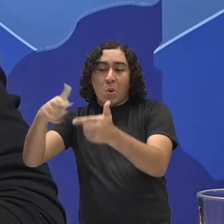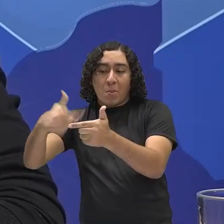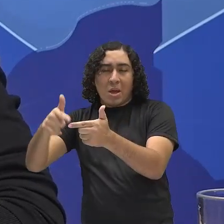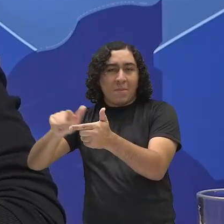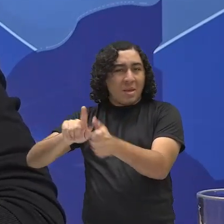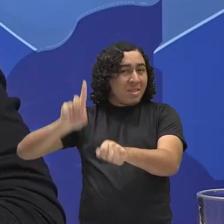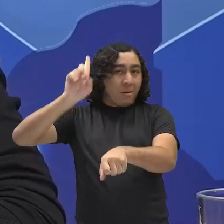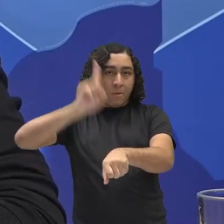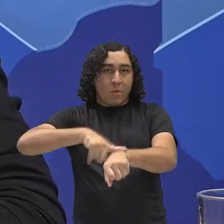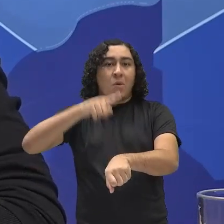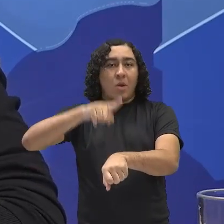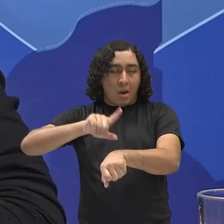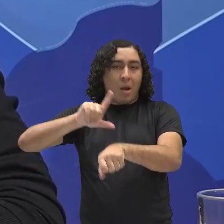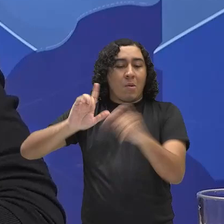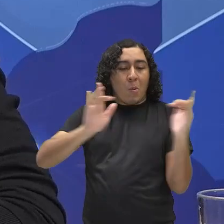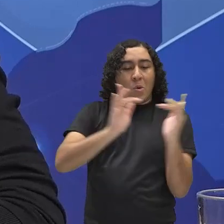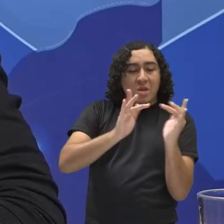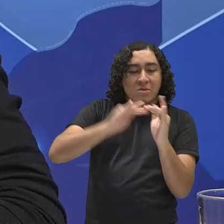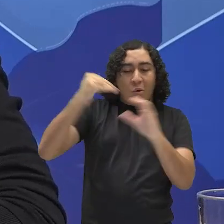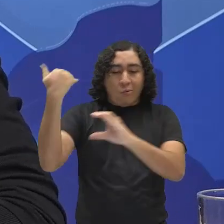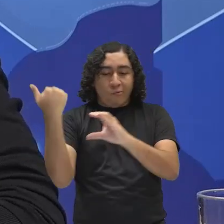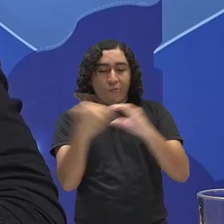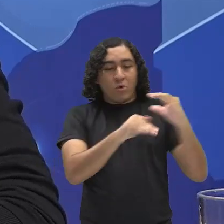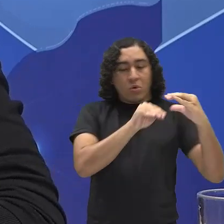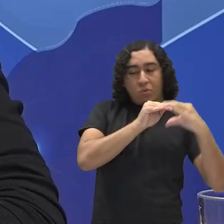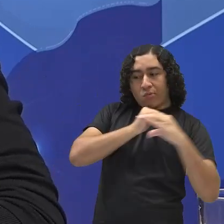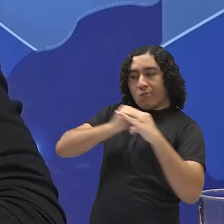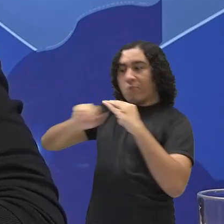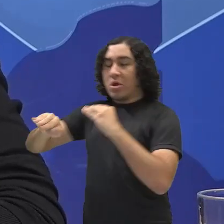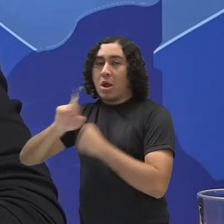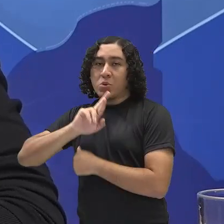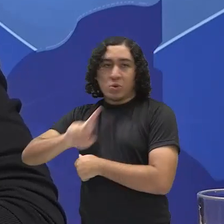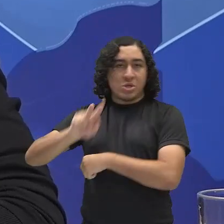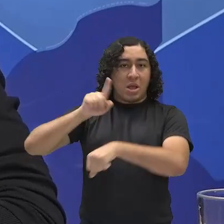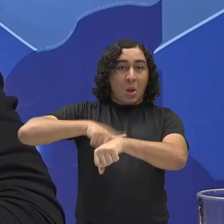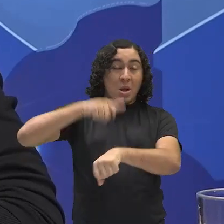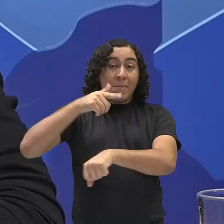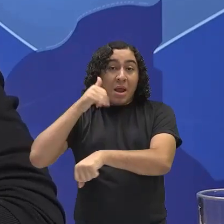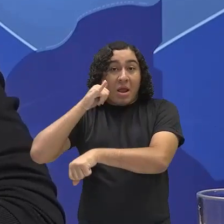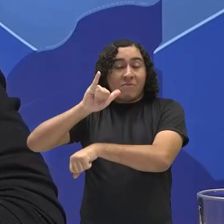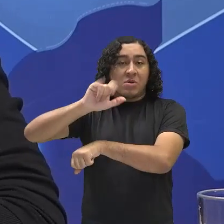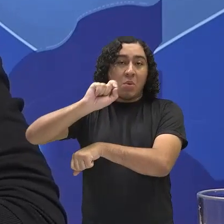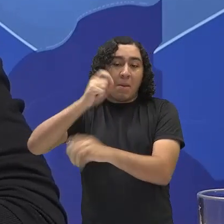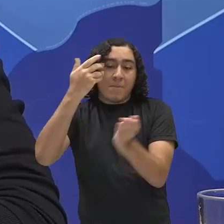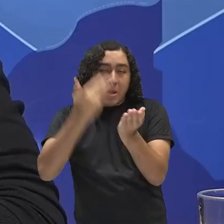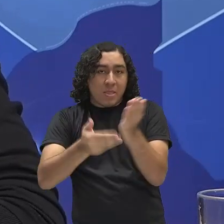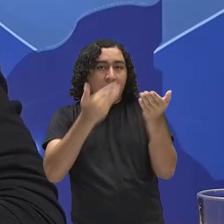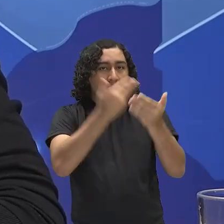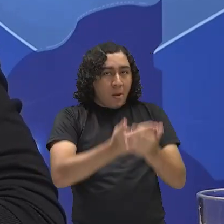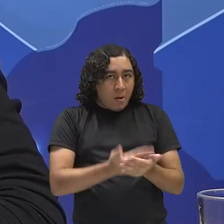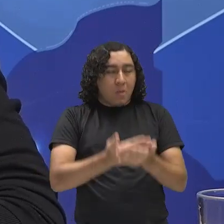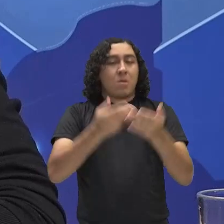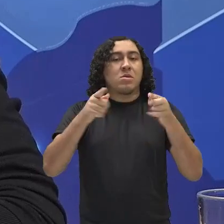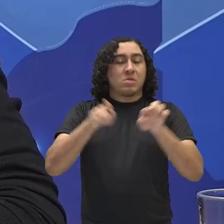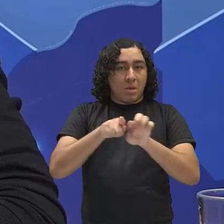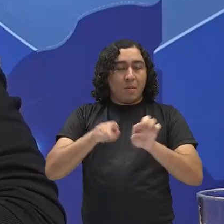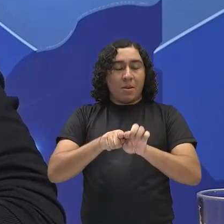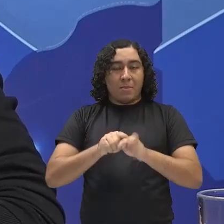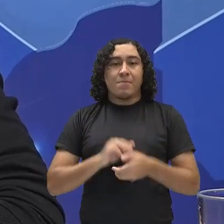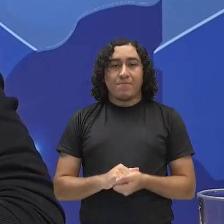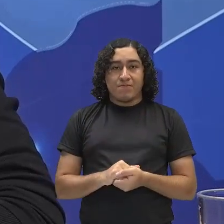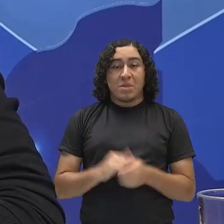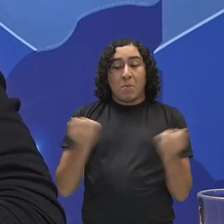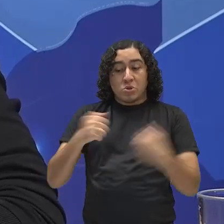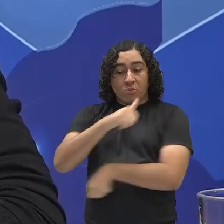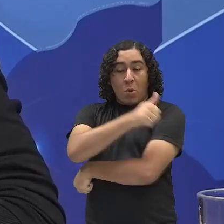momento do contato ali com o professor, que é para que a sua transmissão seja restabelecida o mais breve possível, né? E para que os